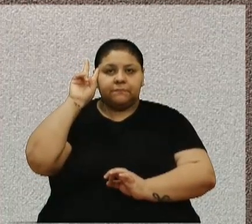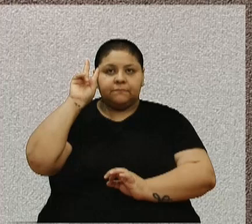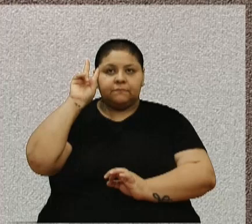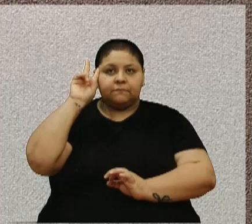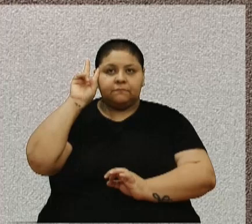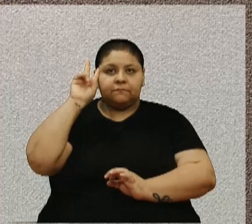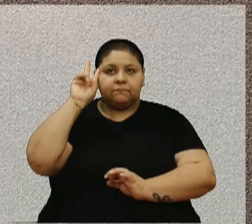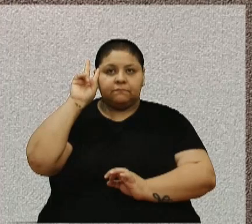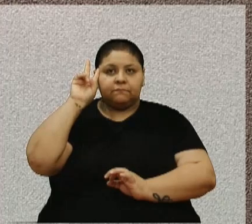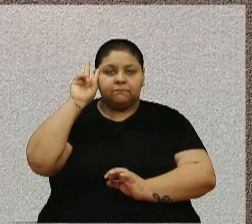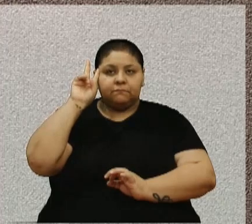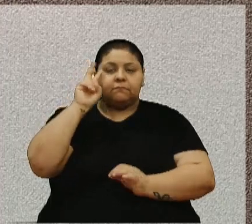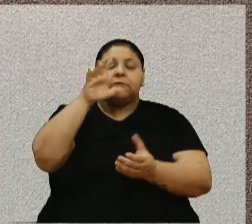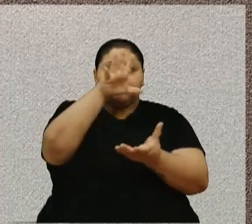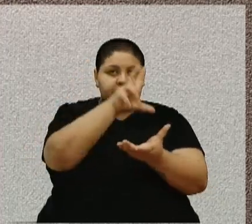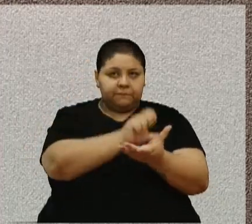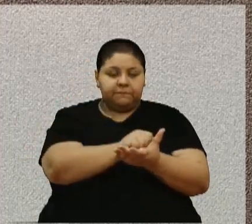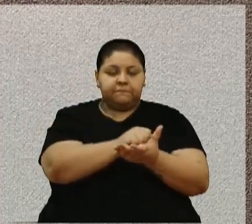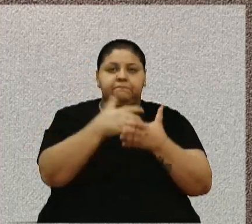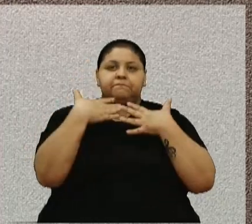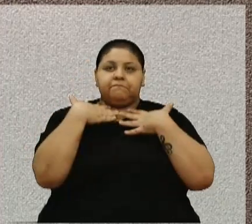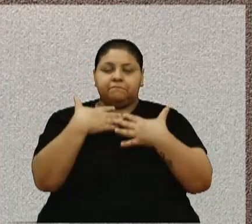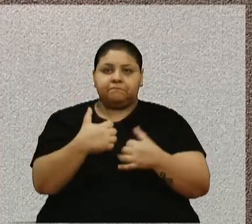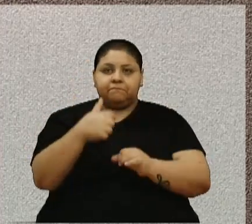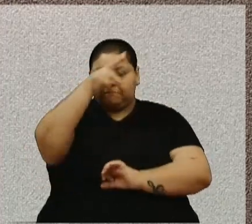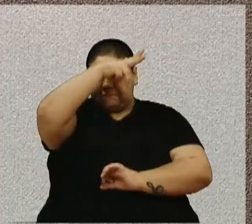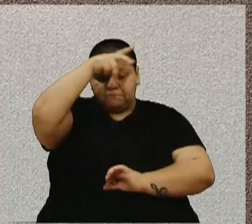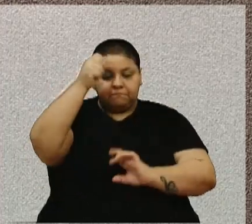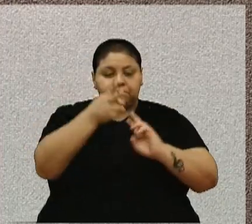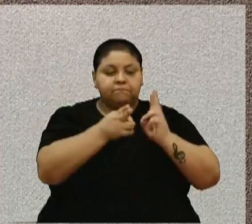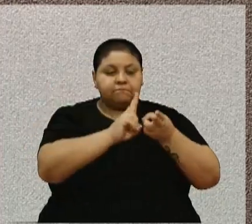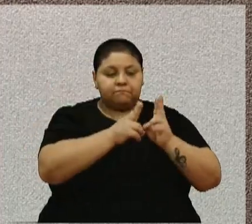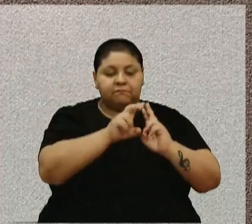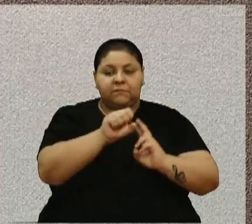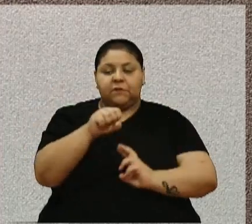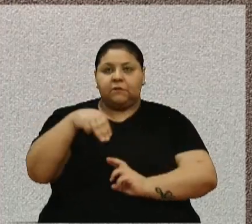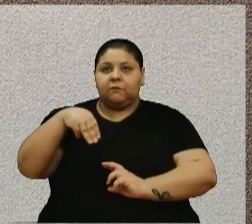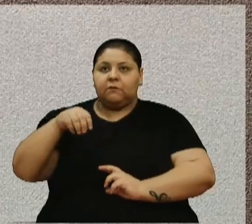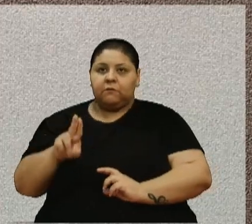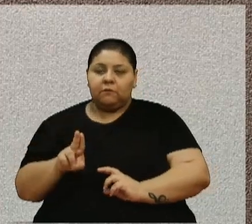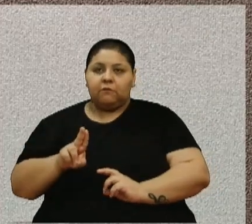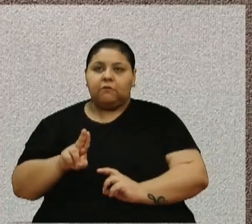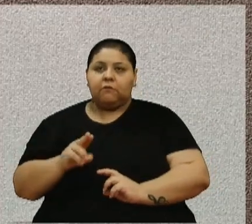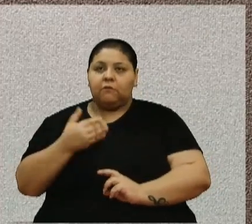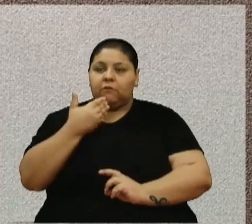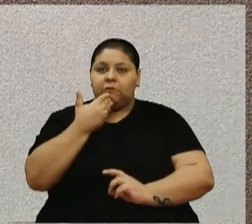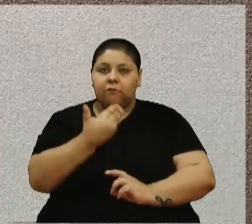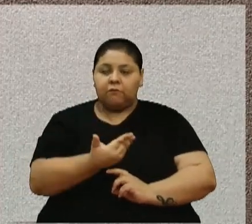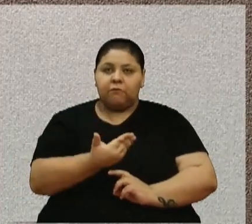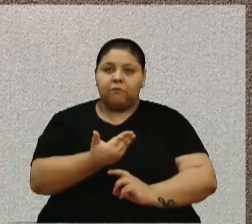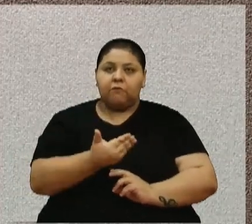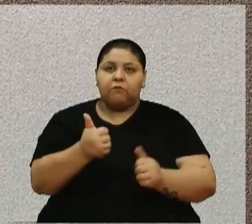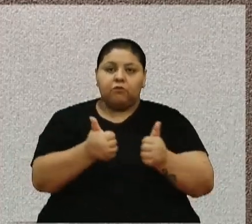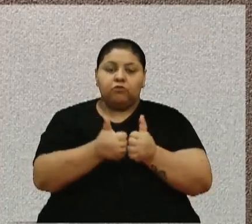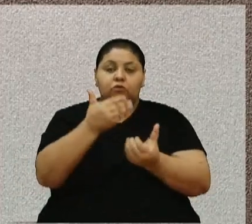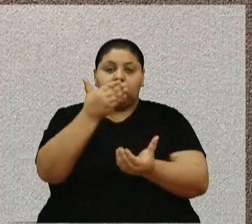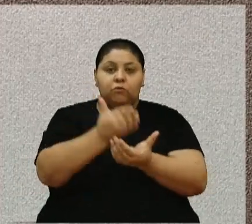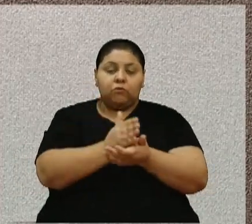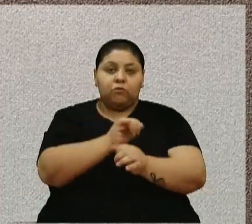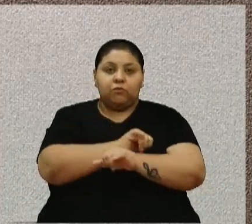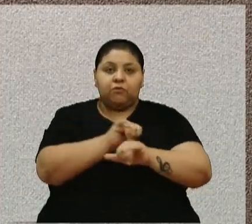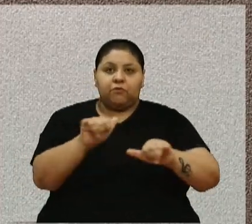e normas exigentes. Baixado à Secretaria Municipal do Urbanismo, SMU, manifestou-se, junto ao processo informado,